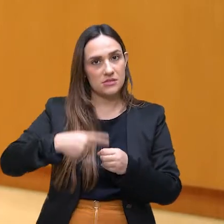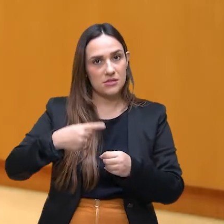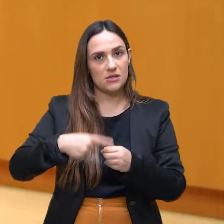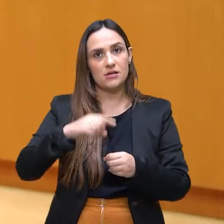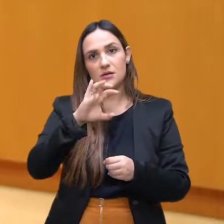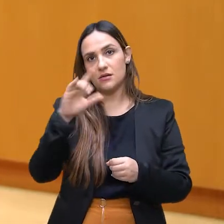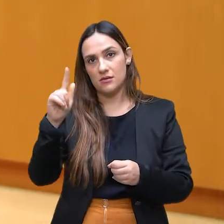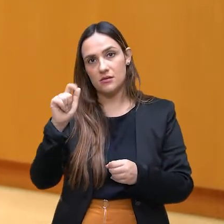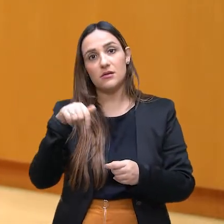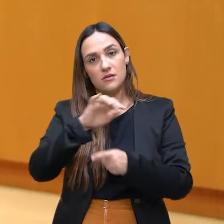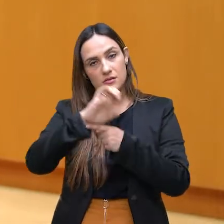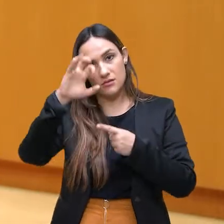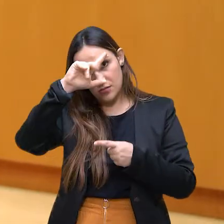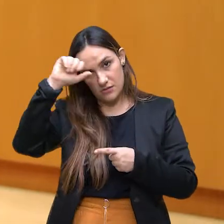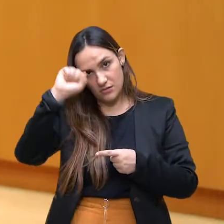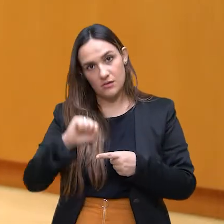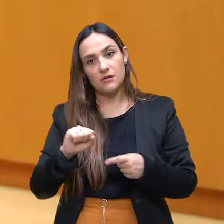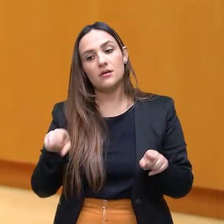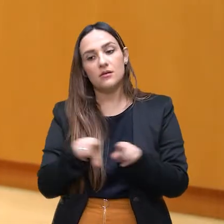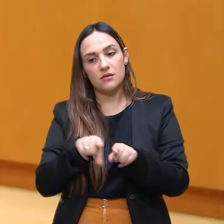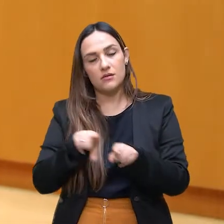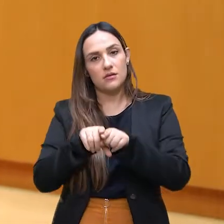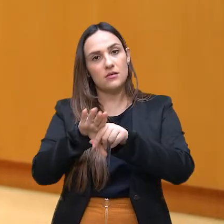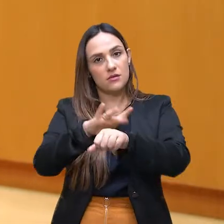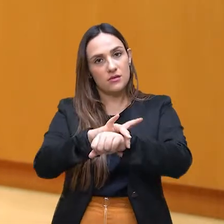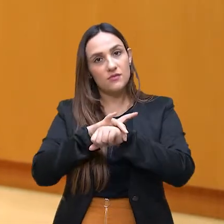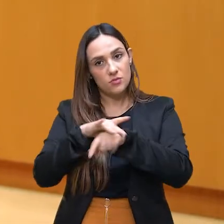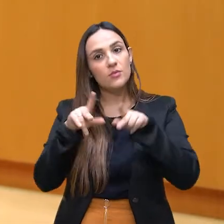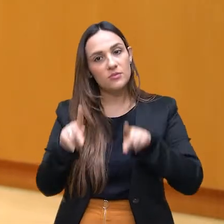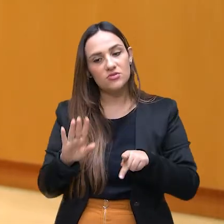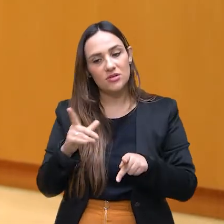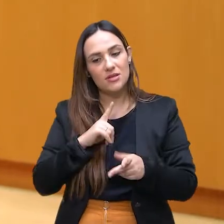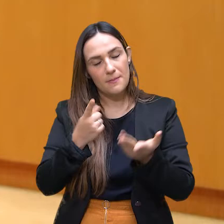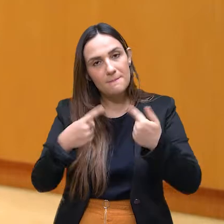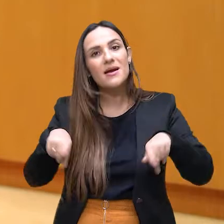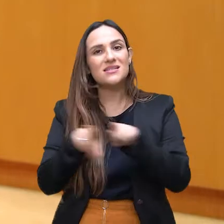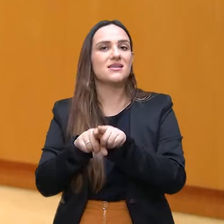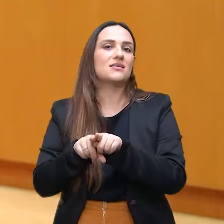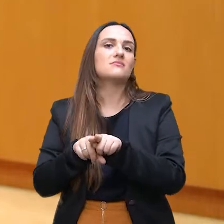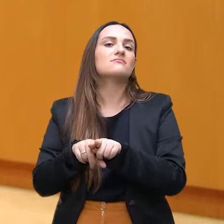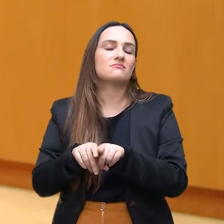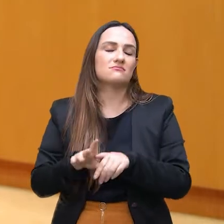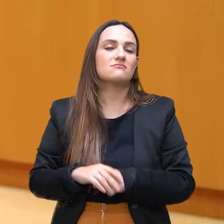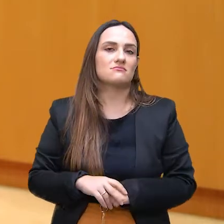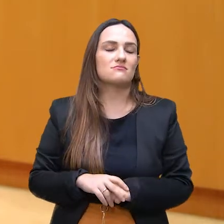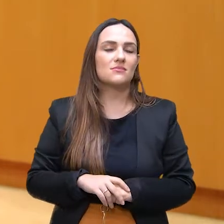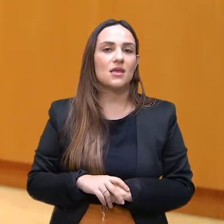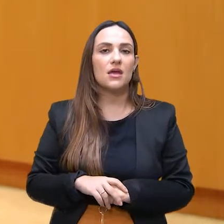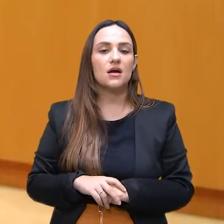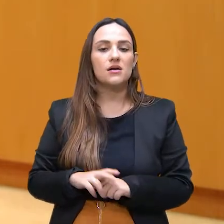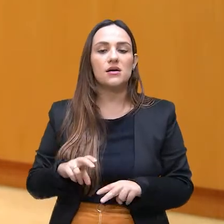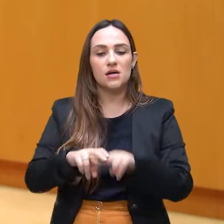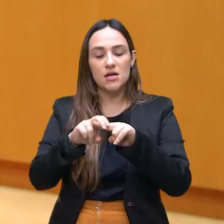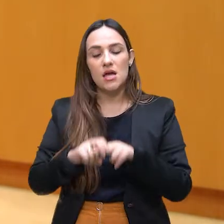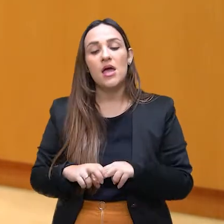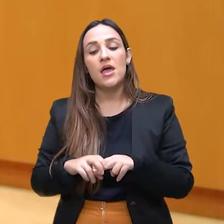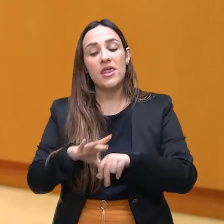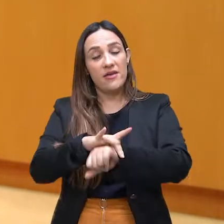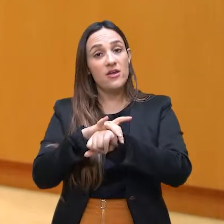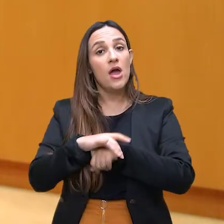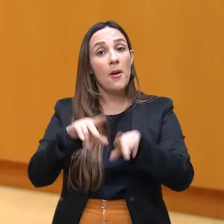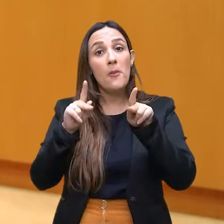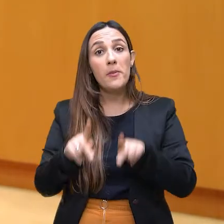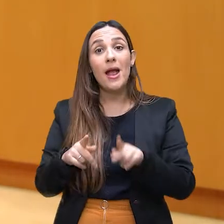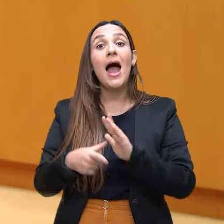município de Campo Grande, o estado de Mato Grosso do Sul e a Defensoria Pública. Então, as ações que são movidas pela Defensoria